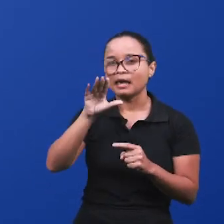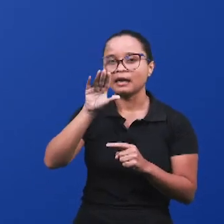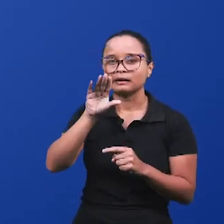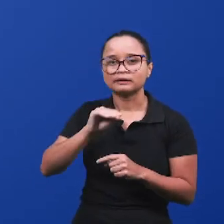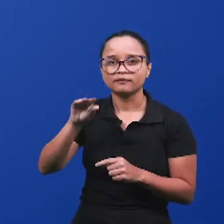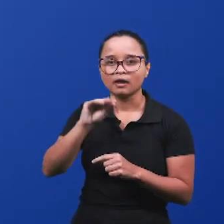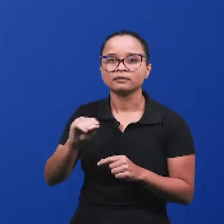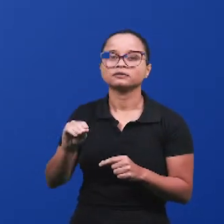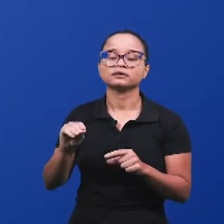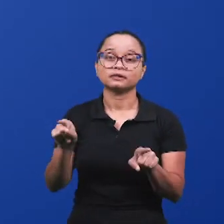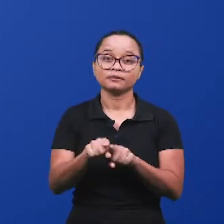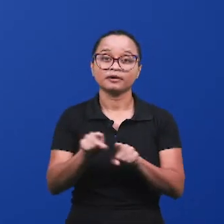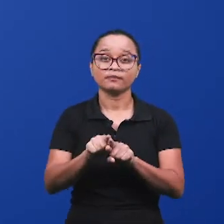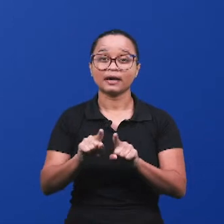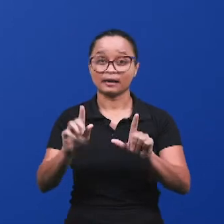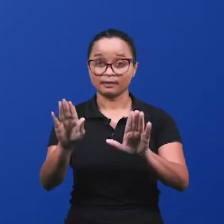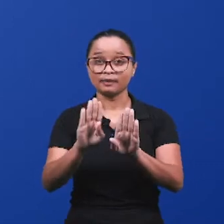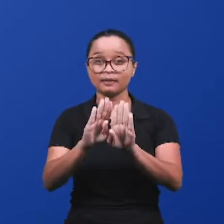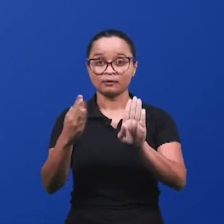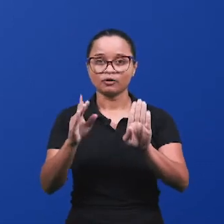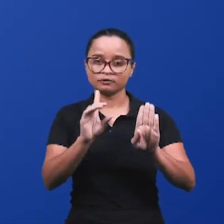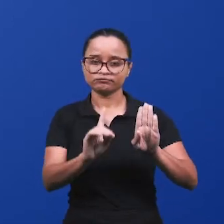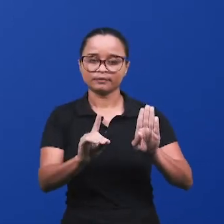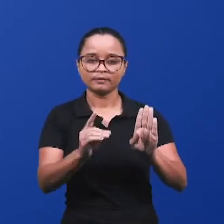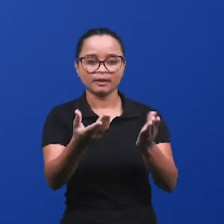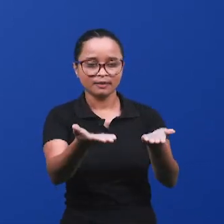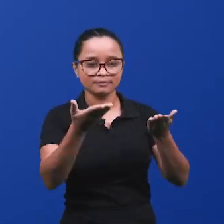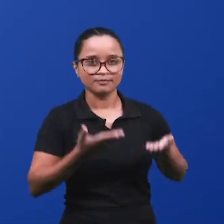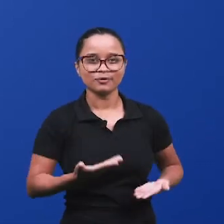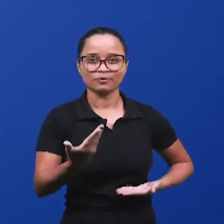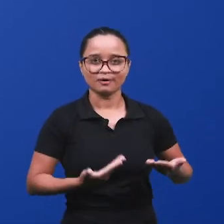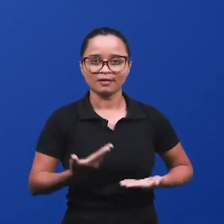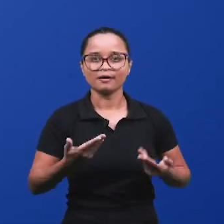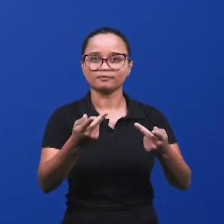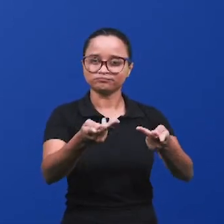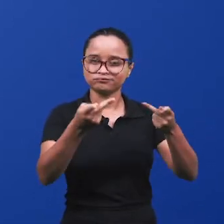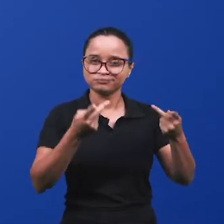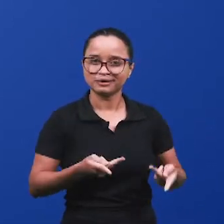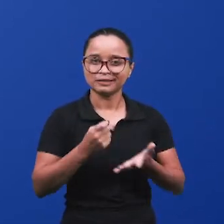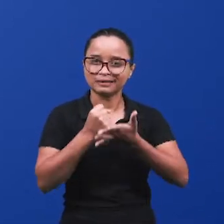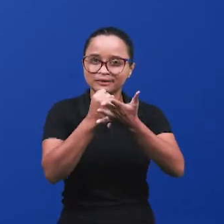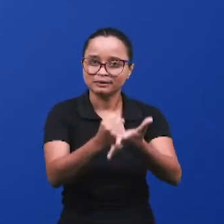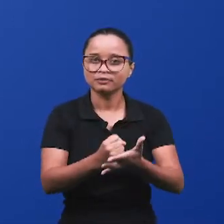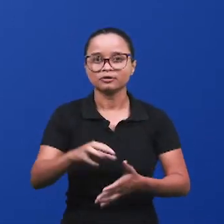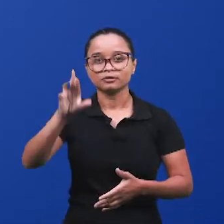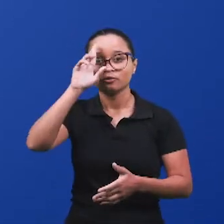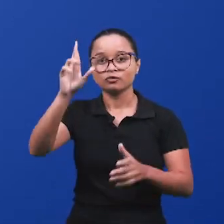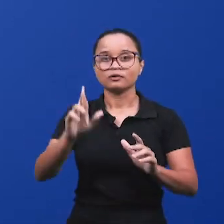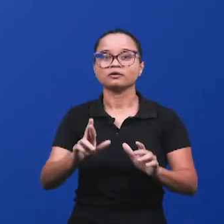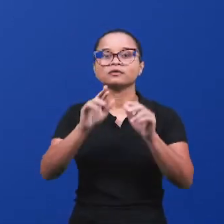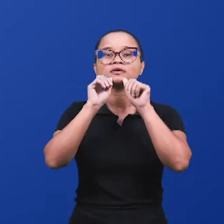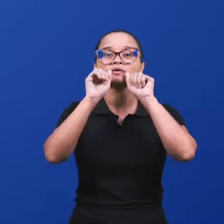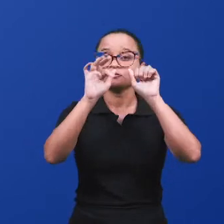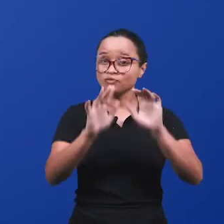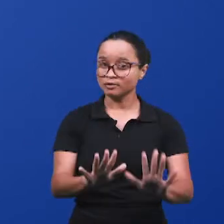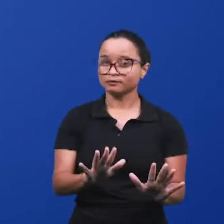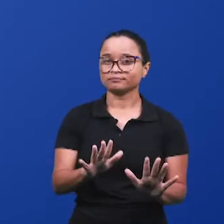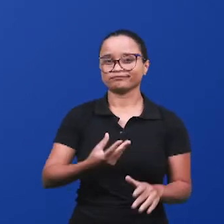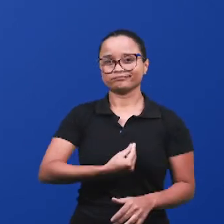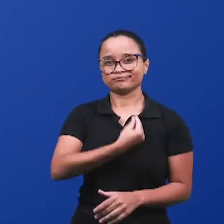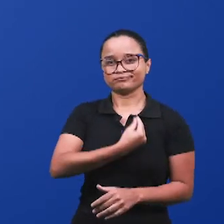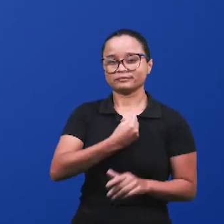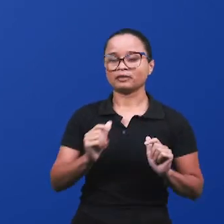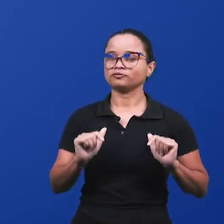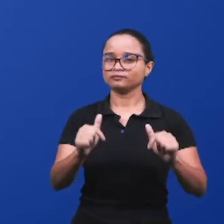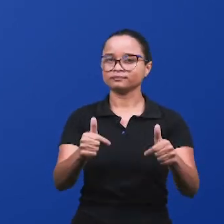na porta para receber os visitantes, os irmãos, auxilia. E assim, o Senhor tem operado uma bênção através